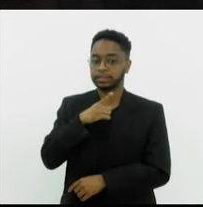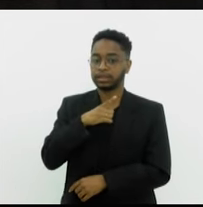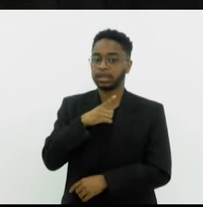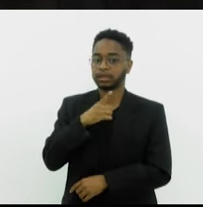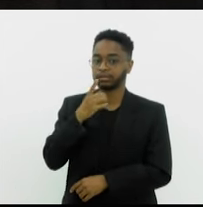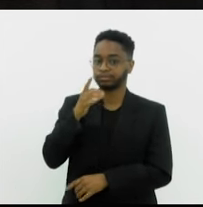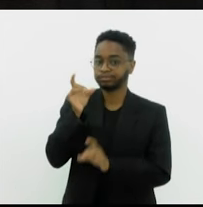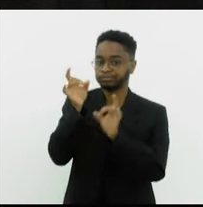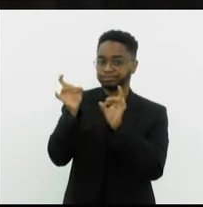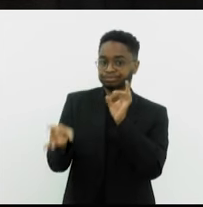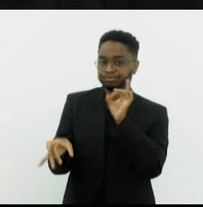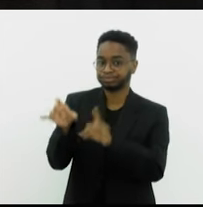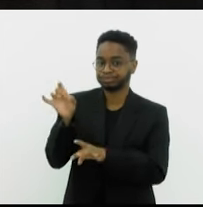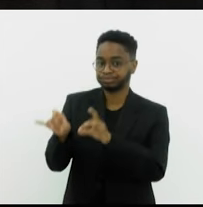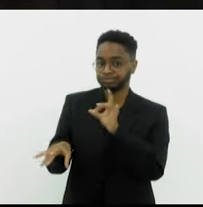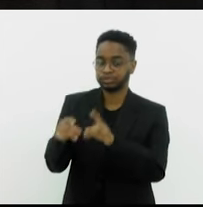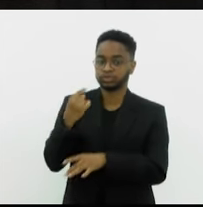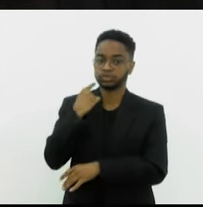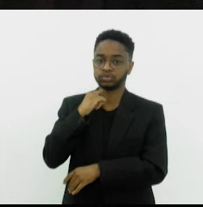pelo